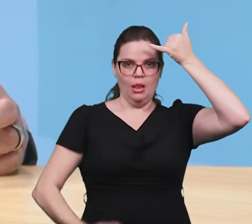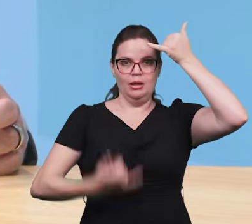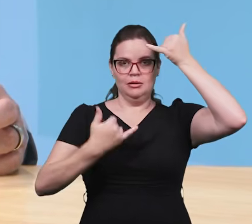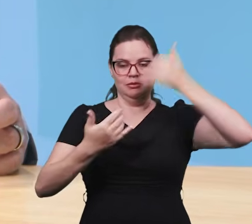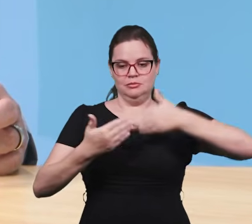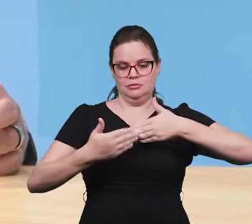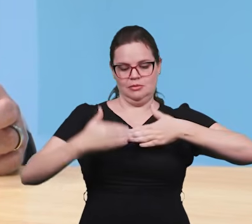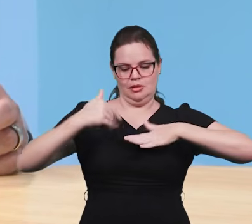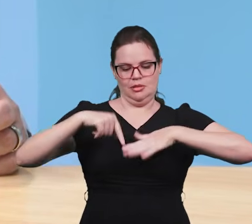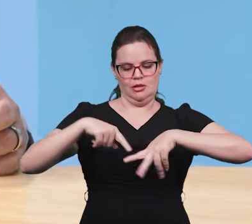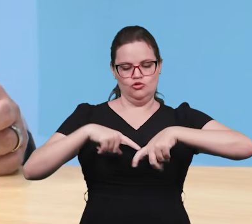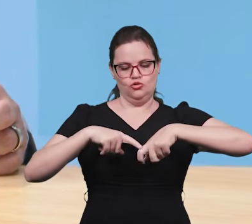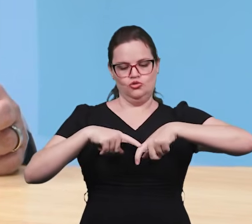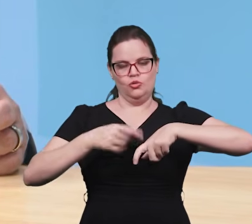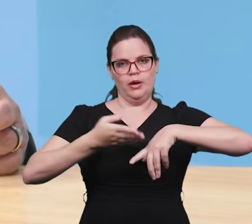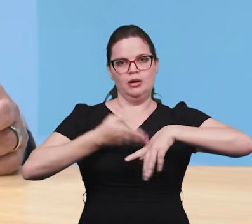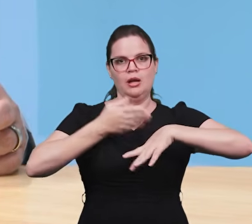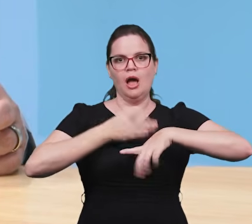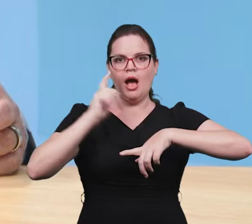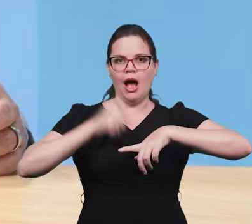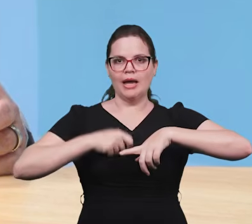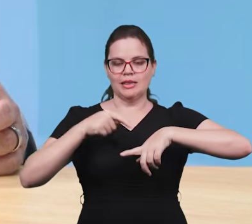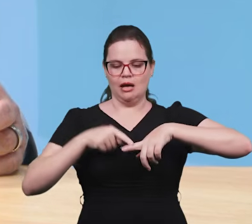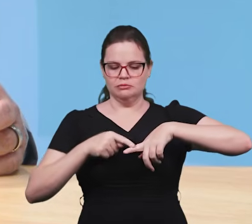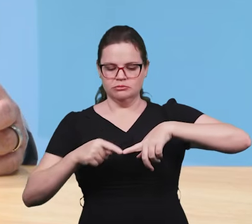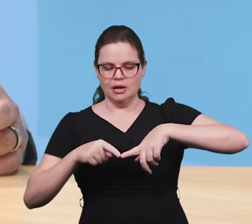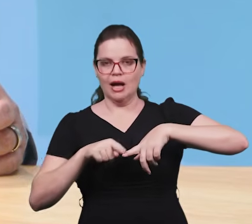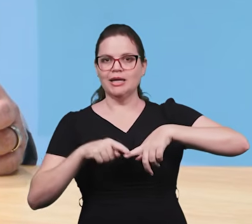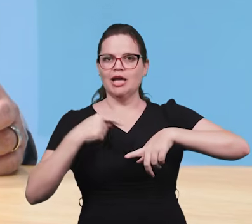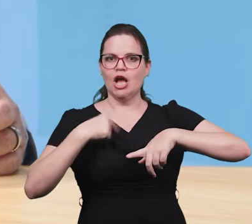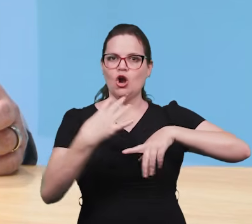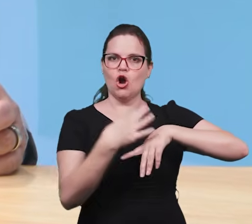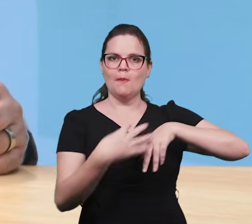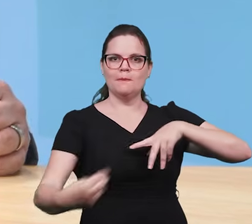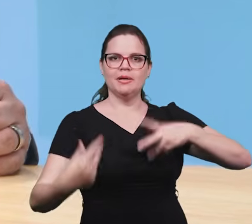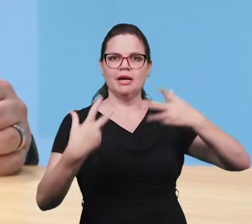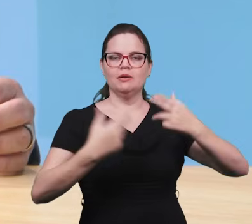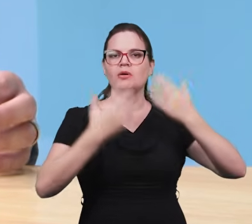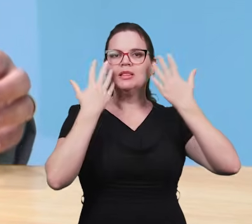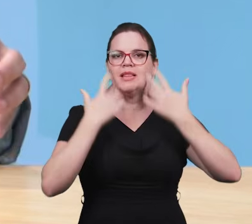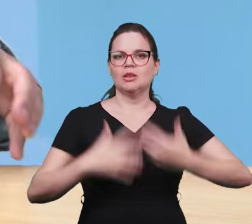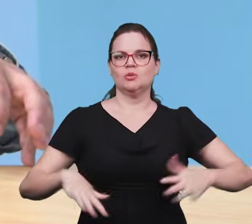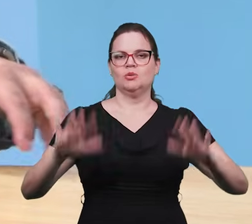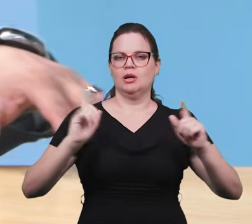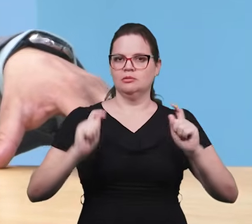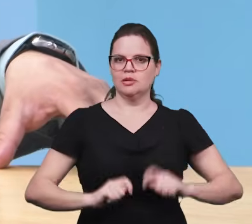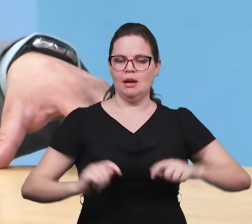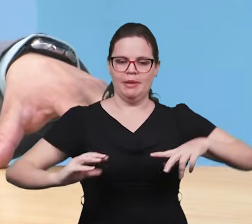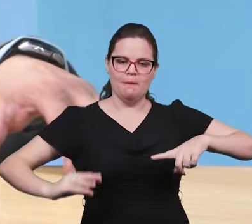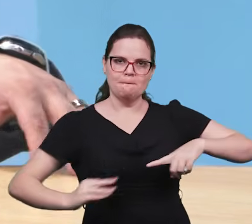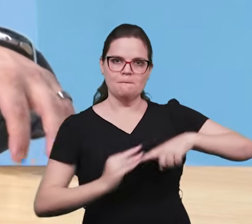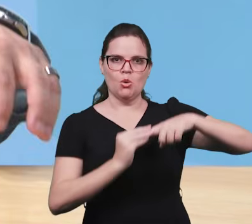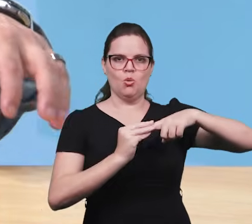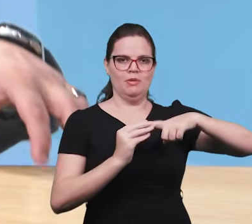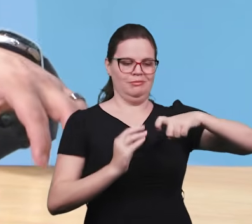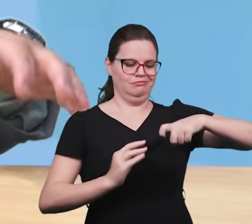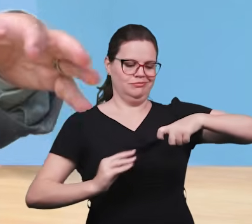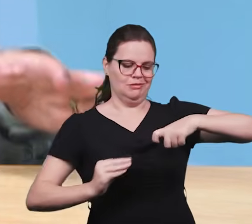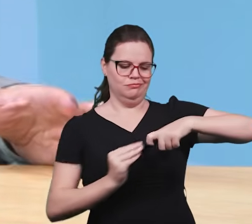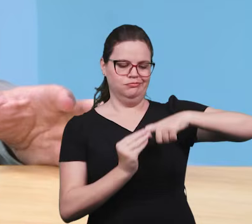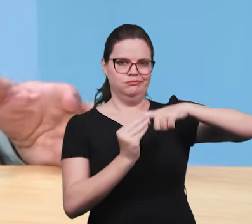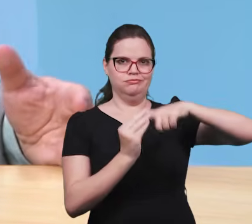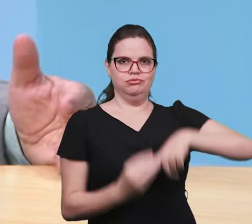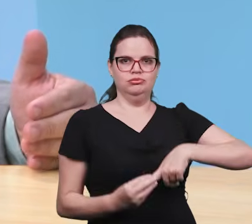eu posso então desenvolver uma prótese que vai tornar uma coisa mais natural. Vai chegar ao ponto de ser como um